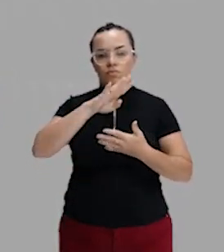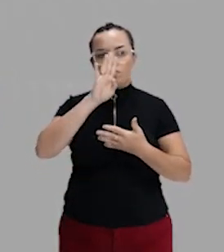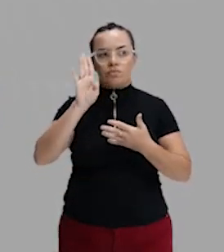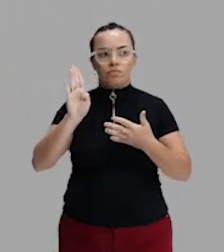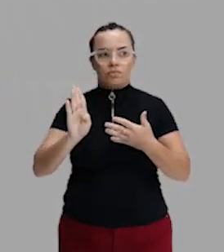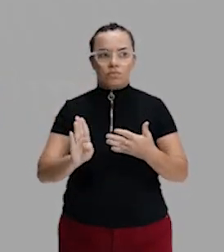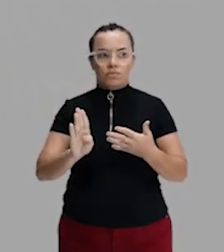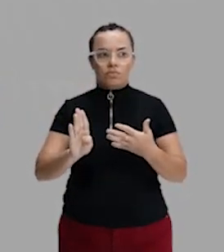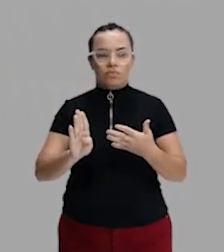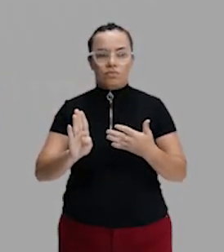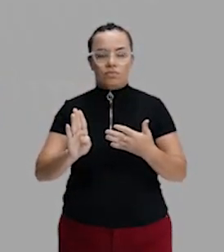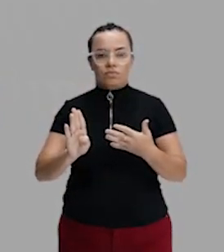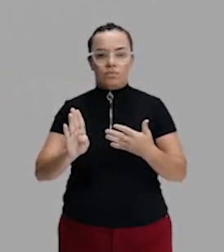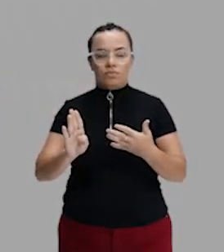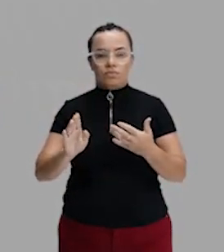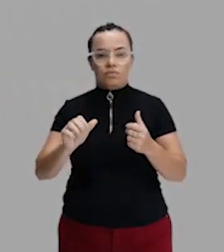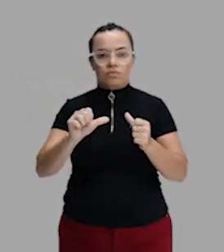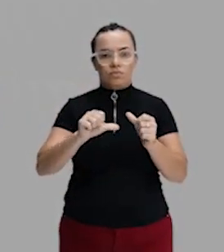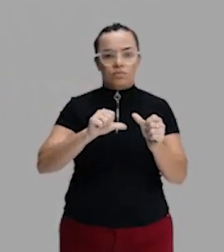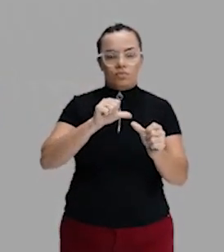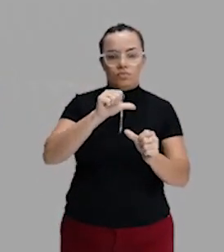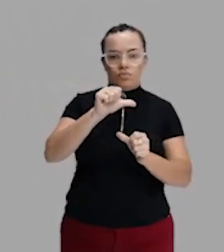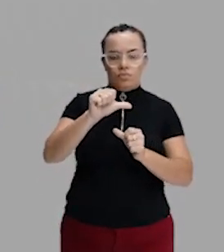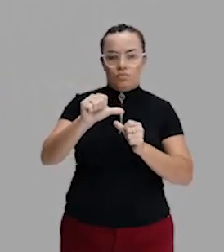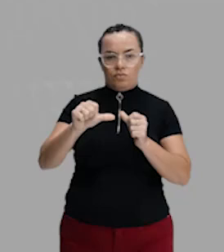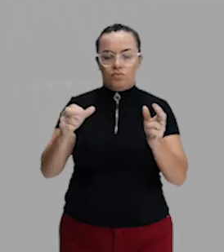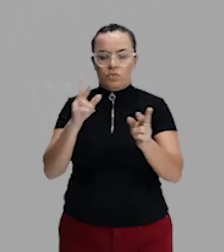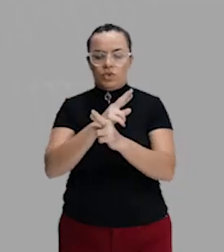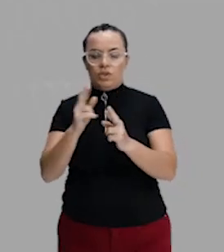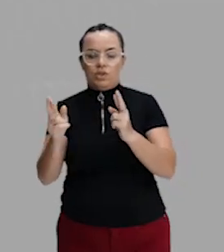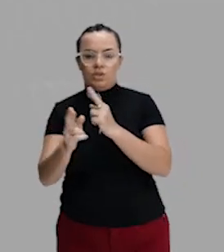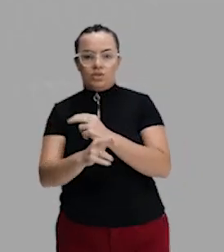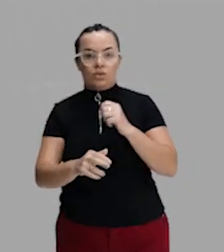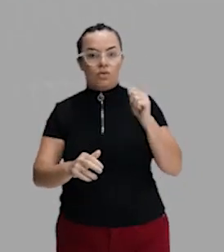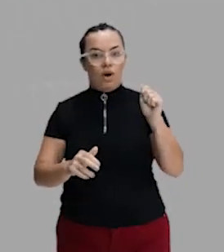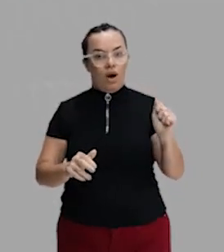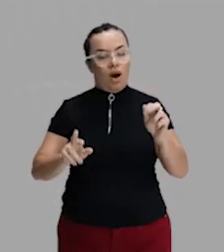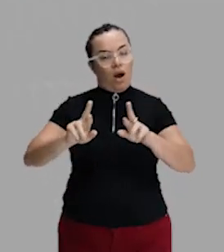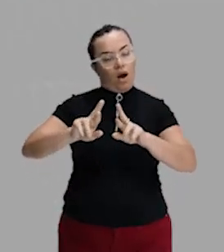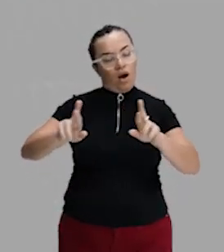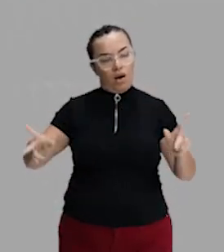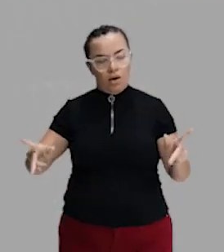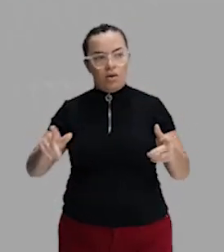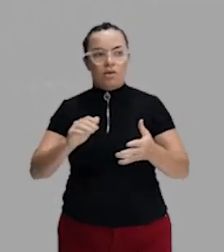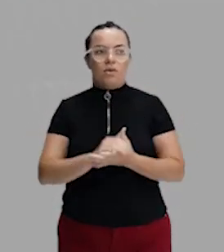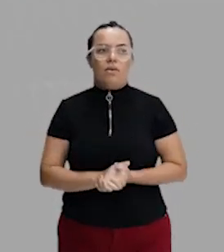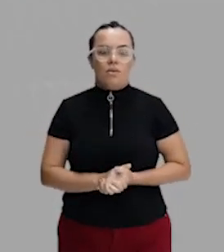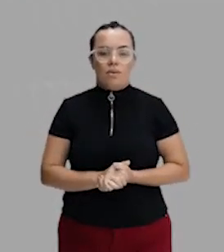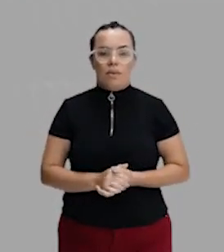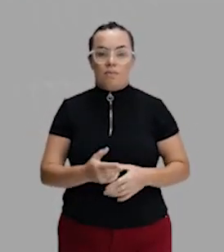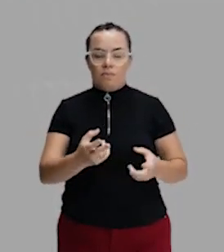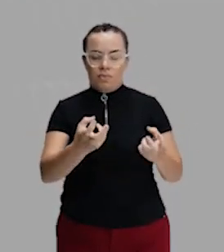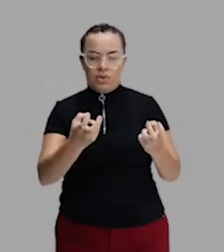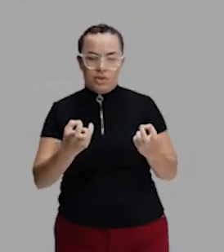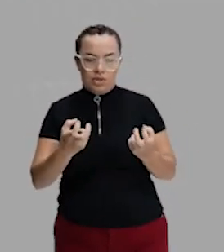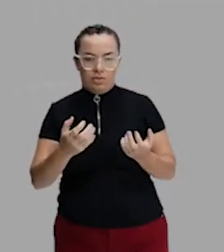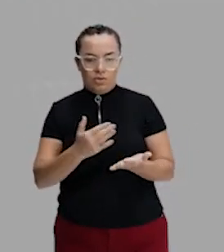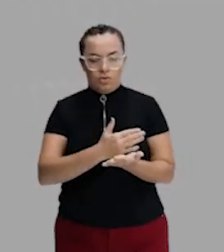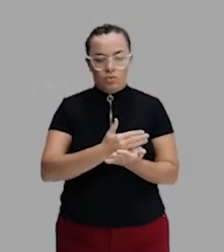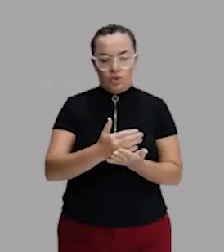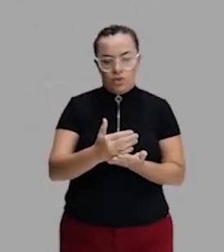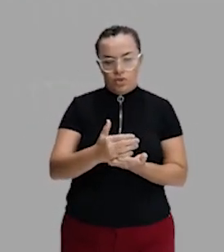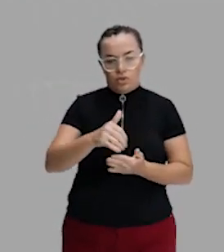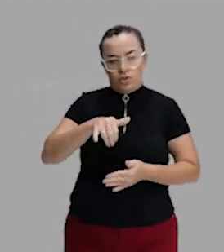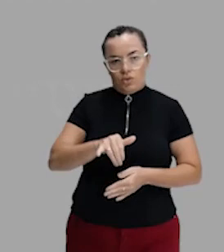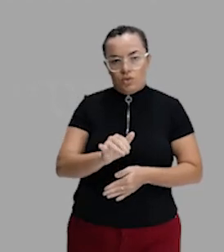mudou em relação a essa aqui, ó. Tá? Perceba que eu comecei com y ao quadrado. Isso quer dizer o quê? Que